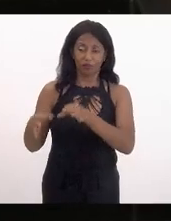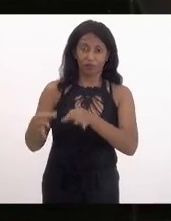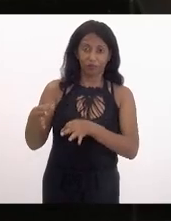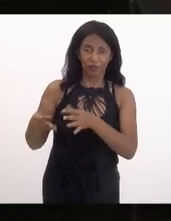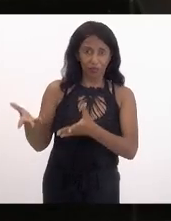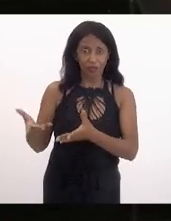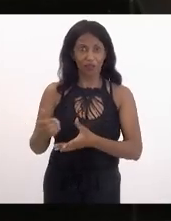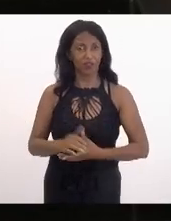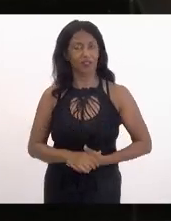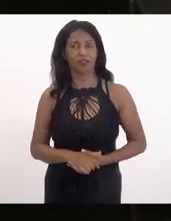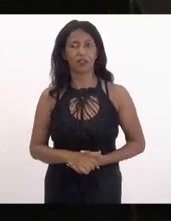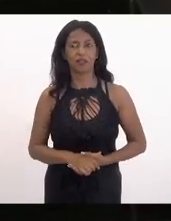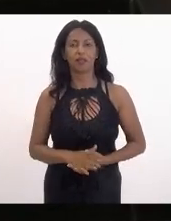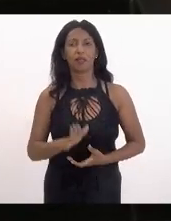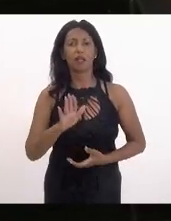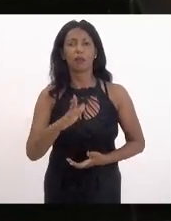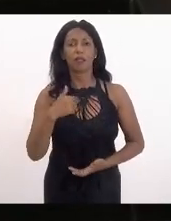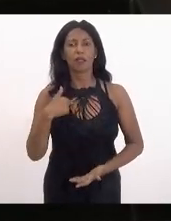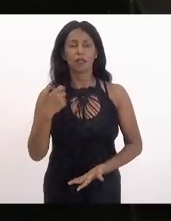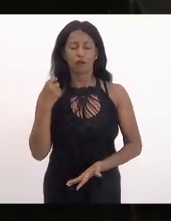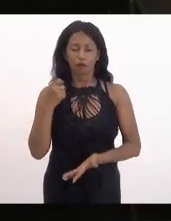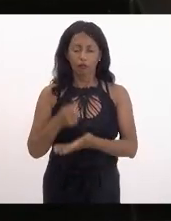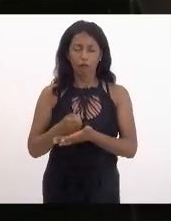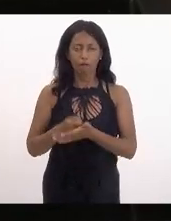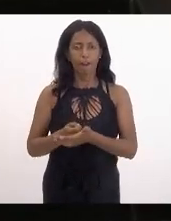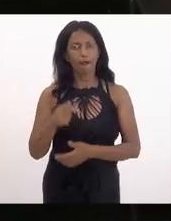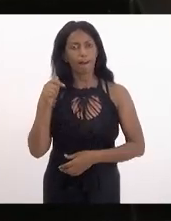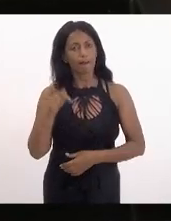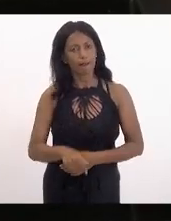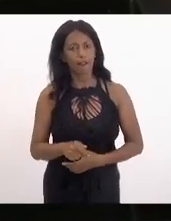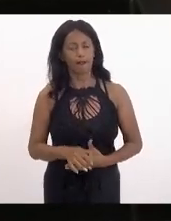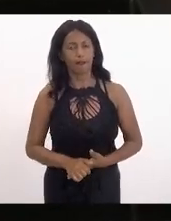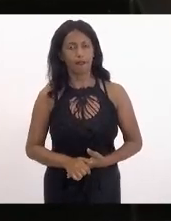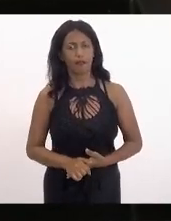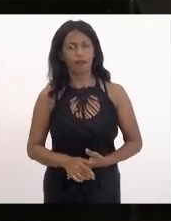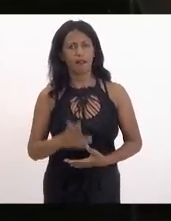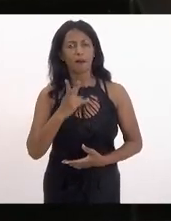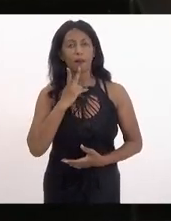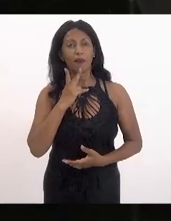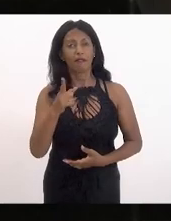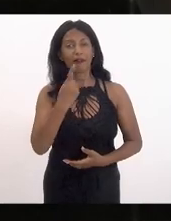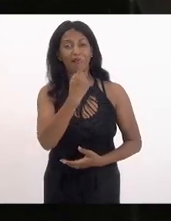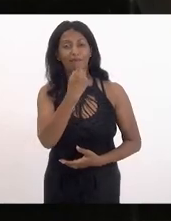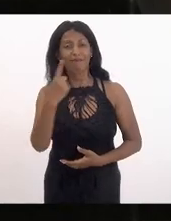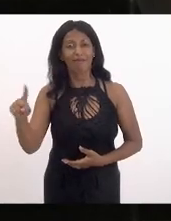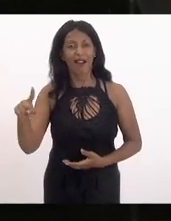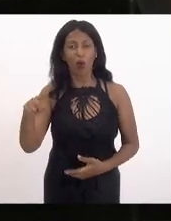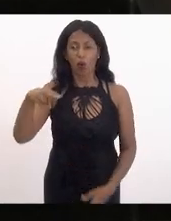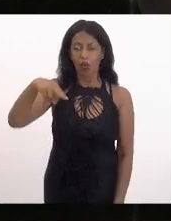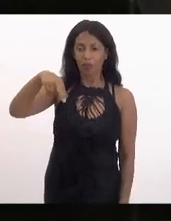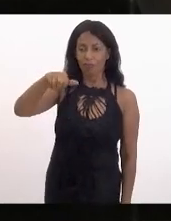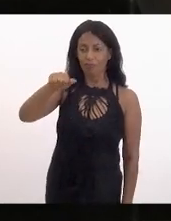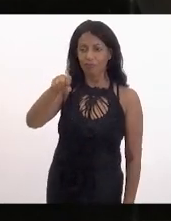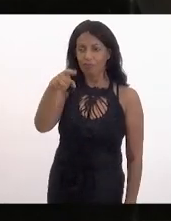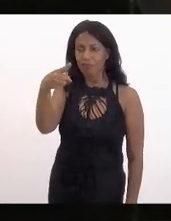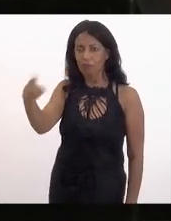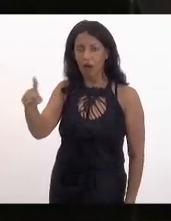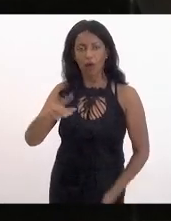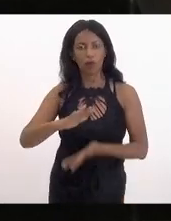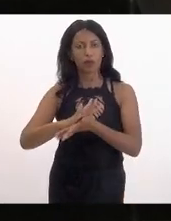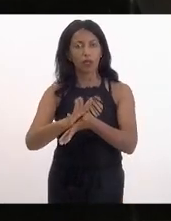sentença Ah mas vou ficar aqui para dizer não vai essa covardia